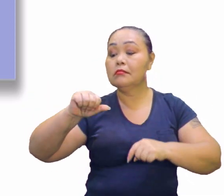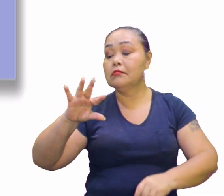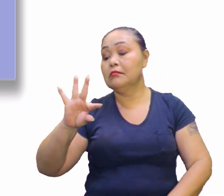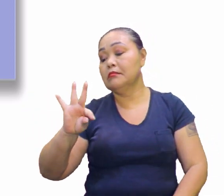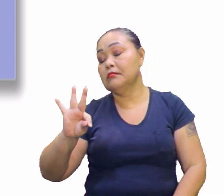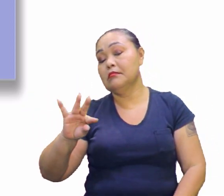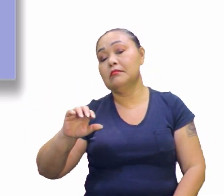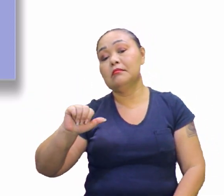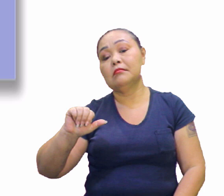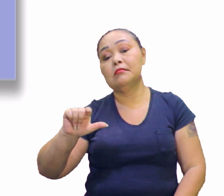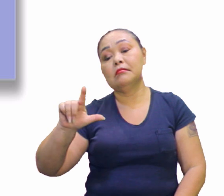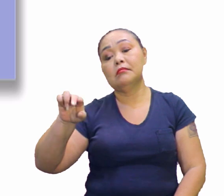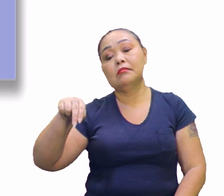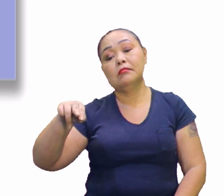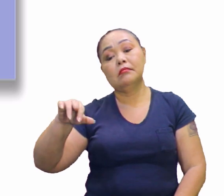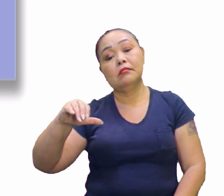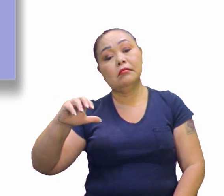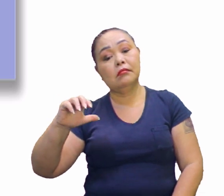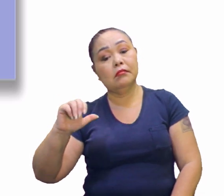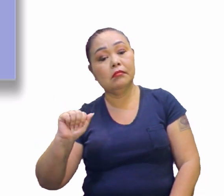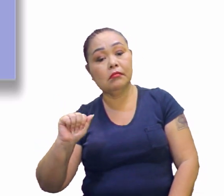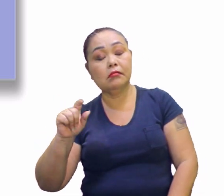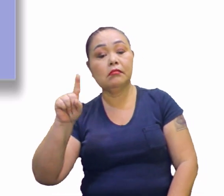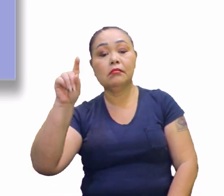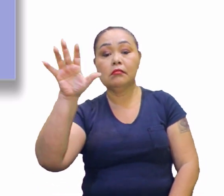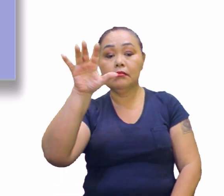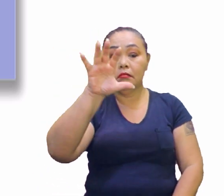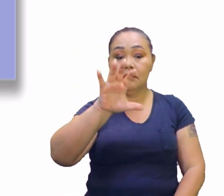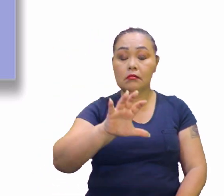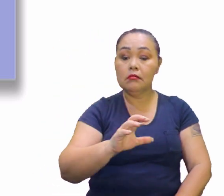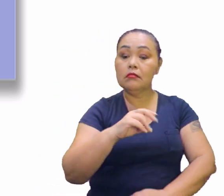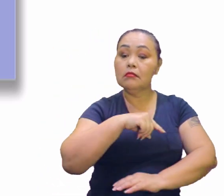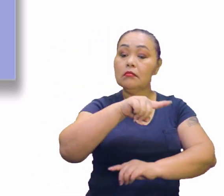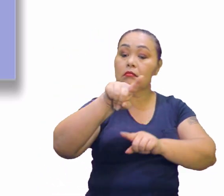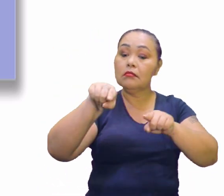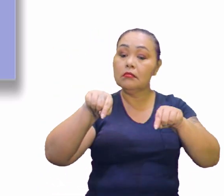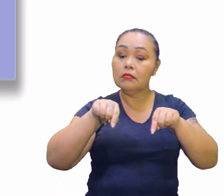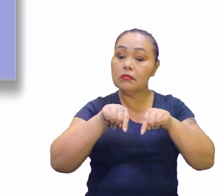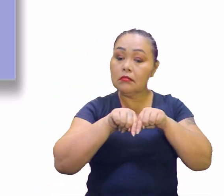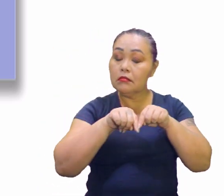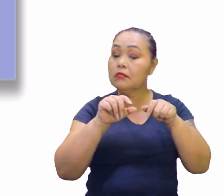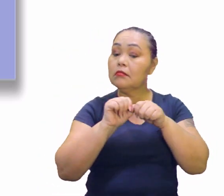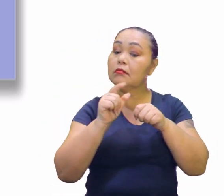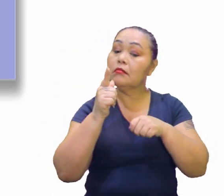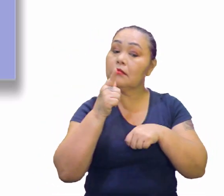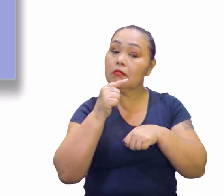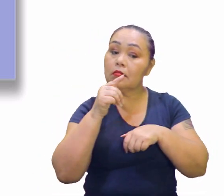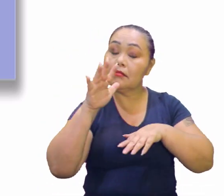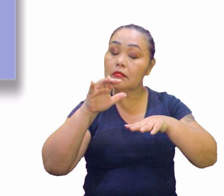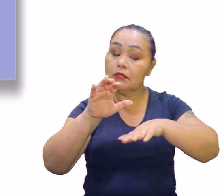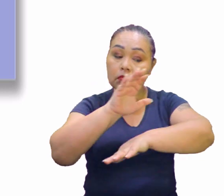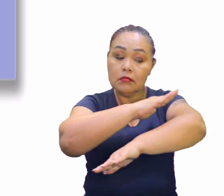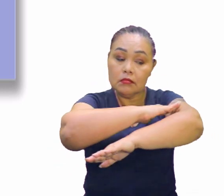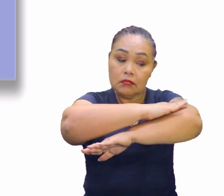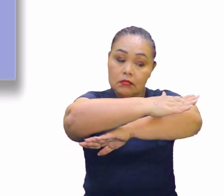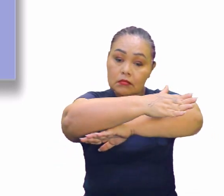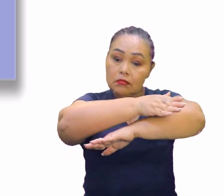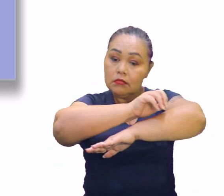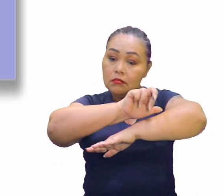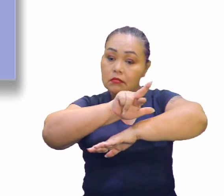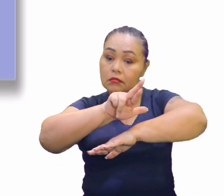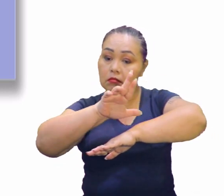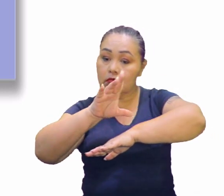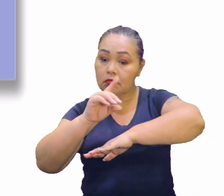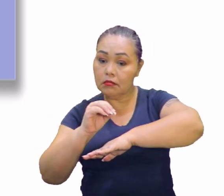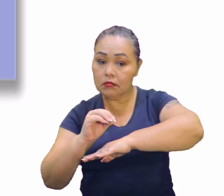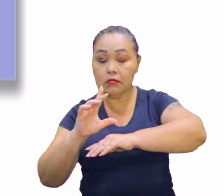Pantanal, nos mangues, no Cerrado e em determinados lugares do